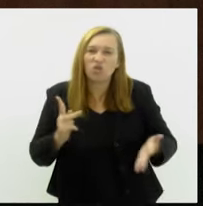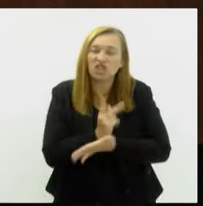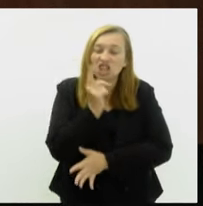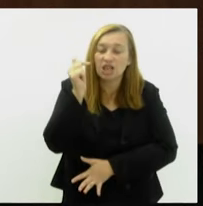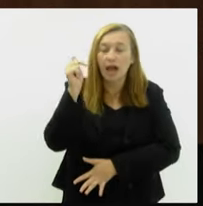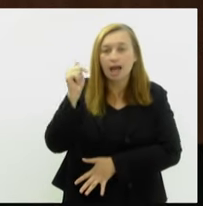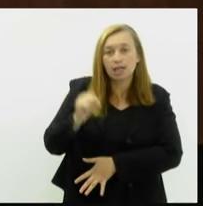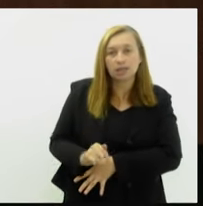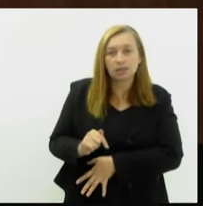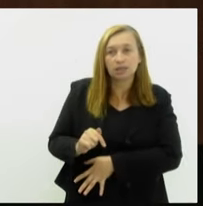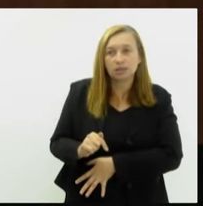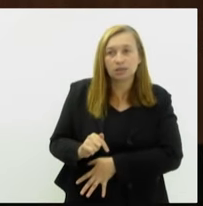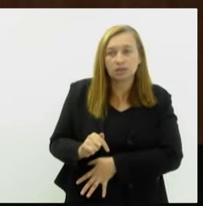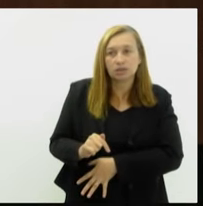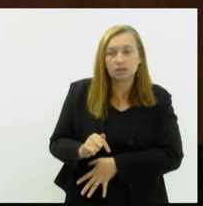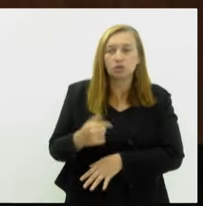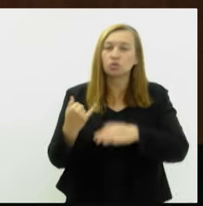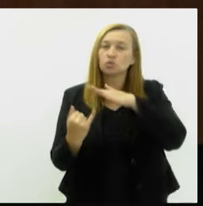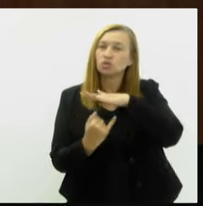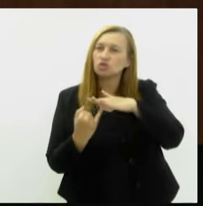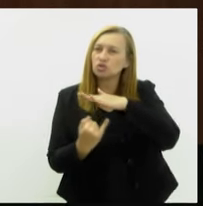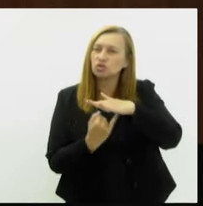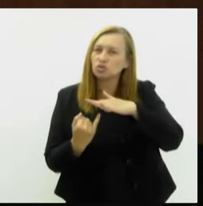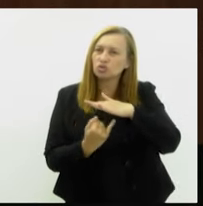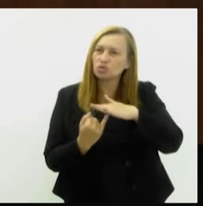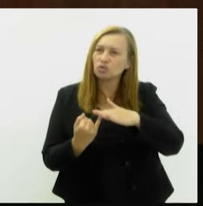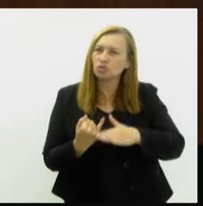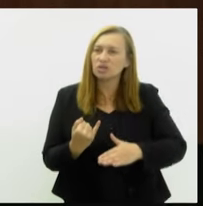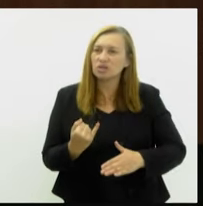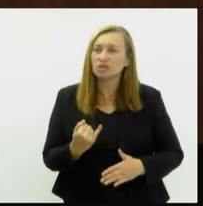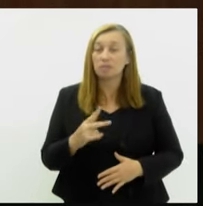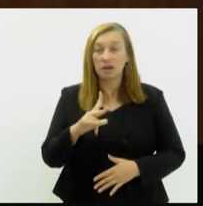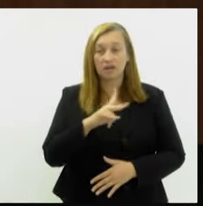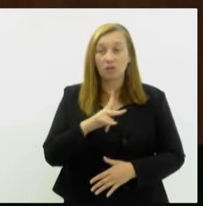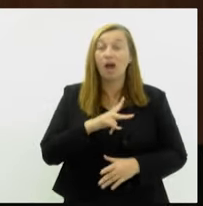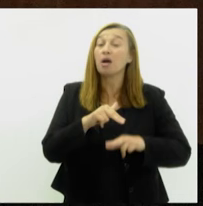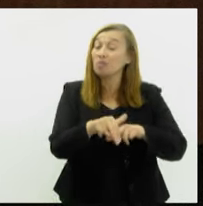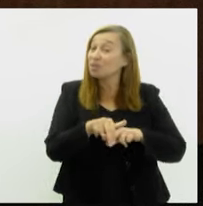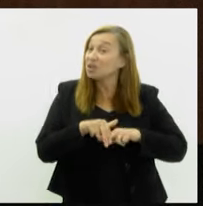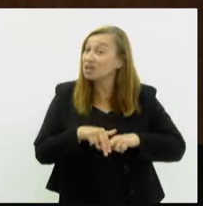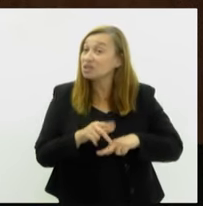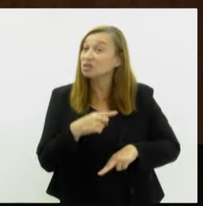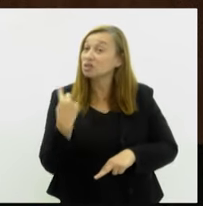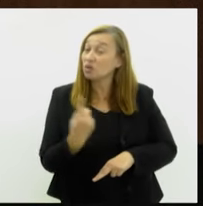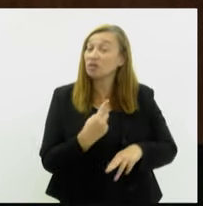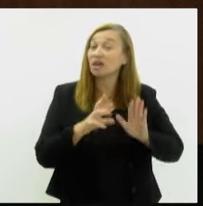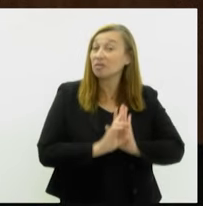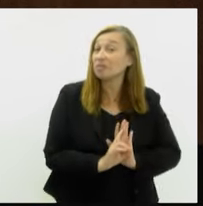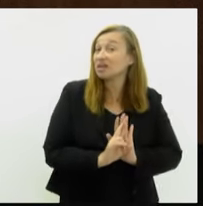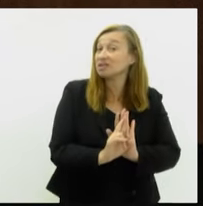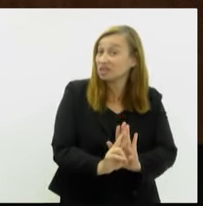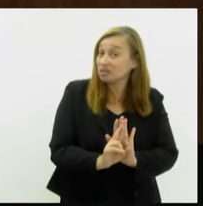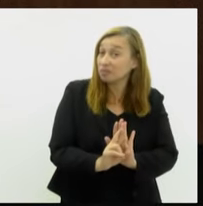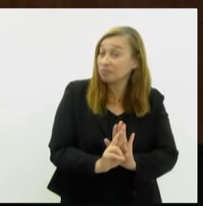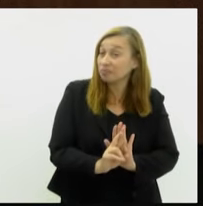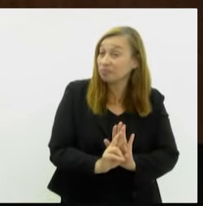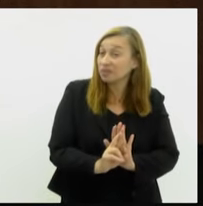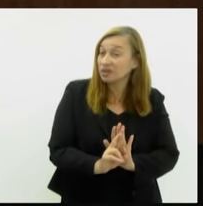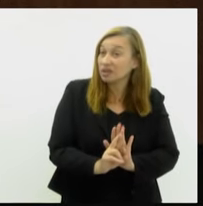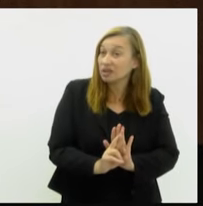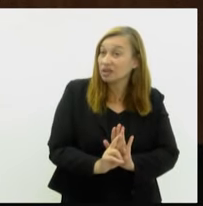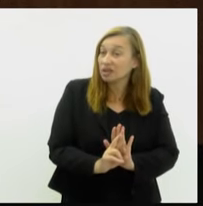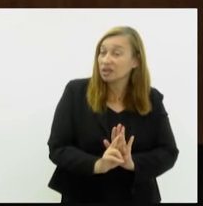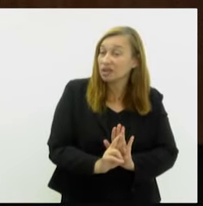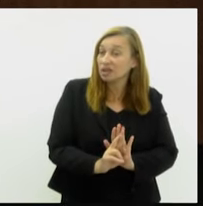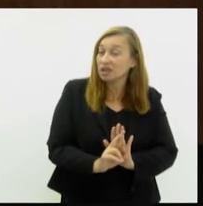aqui com as instituições privadas. Por isso, nós, representando a frente